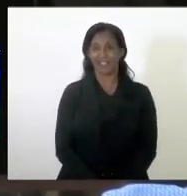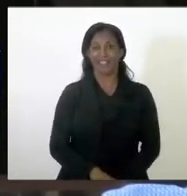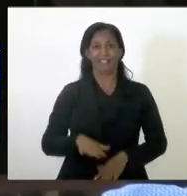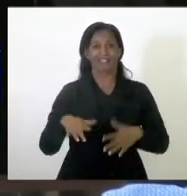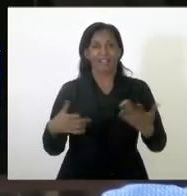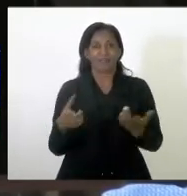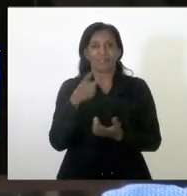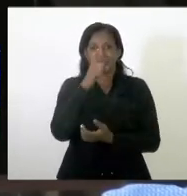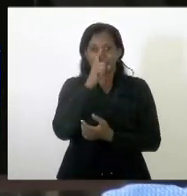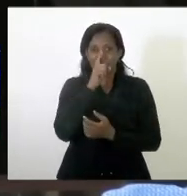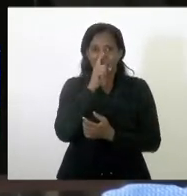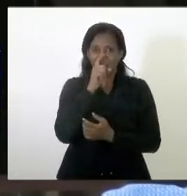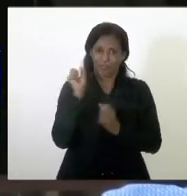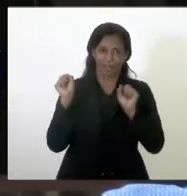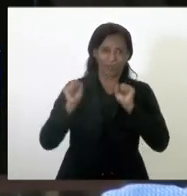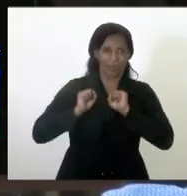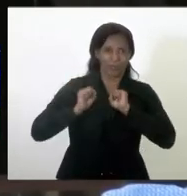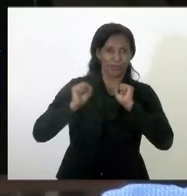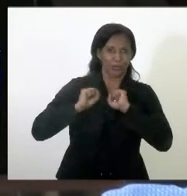frio glacial,